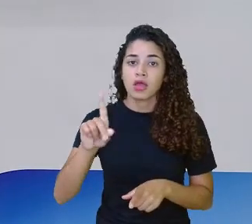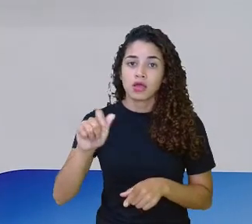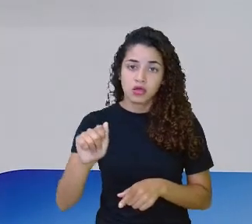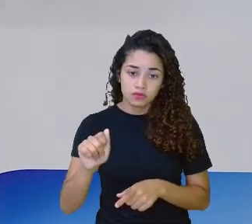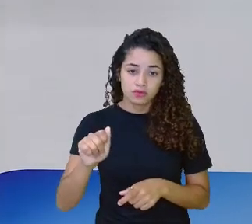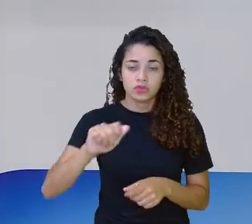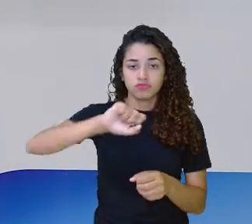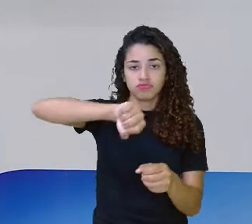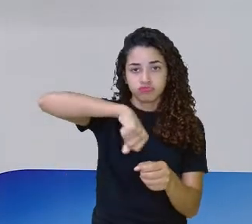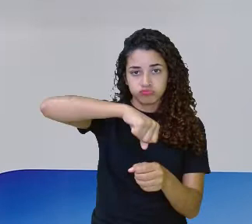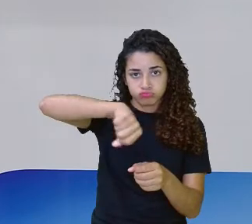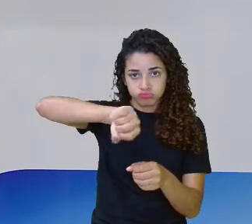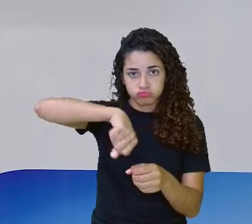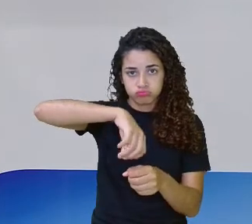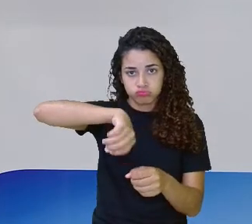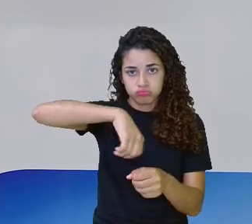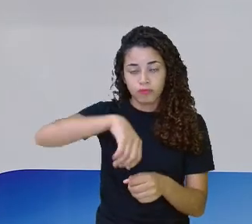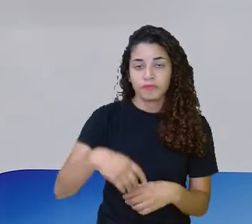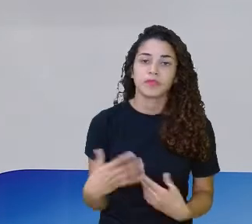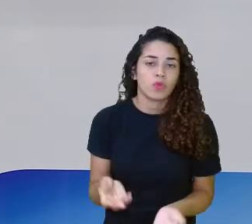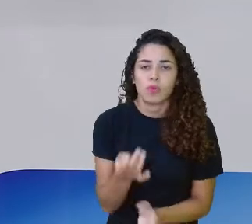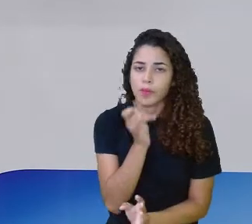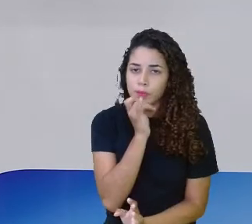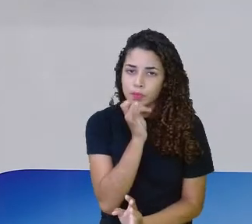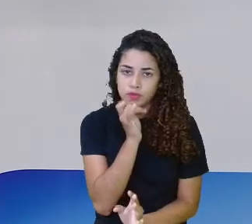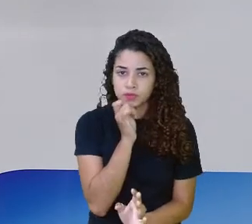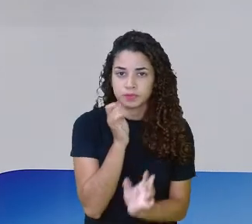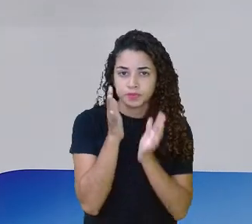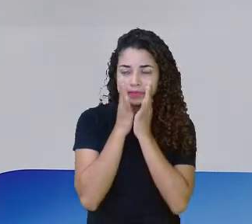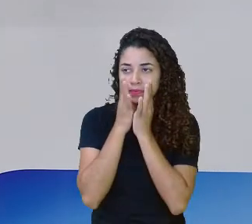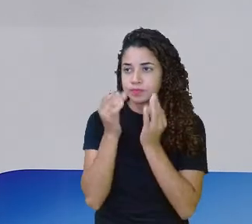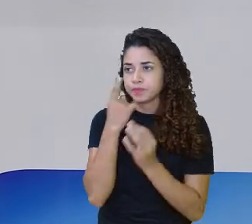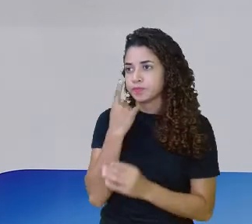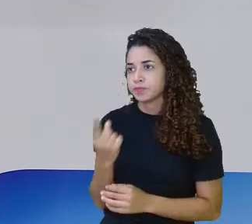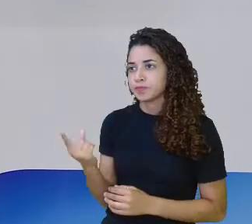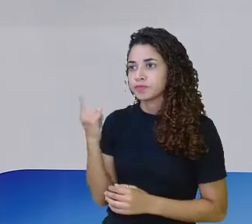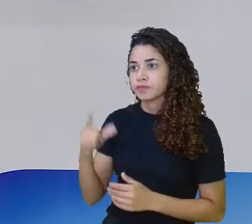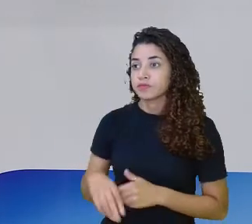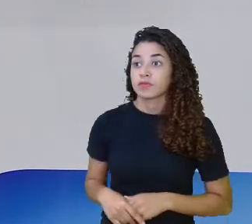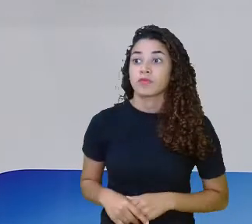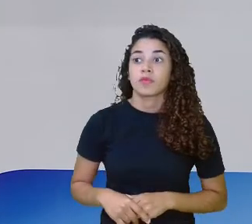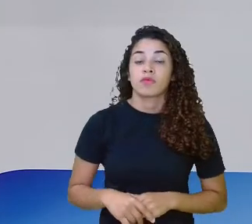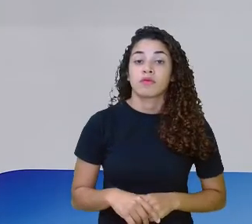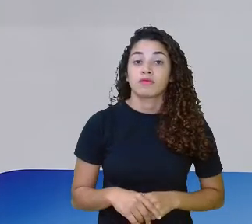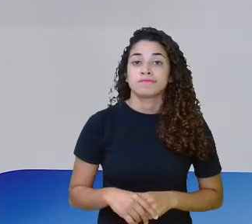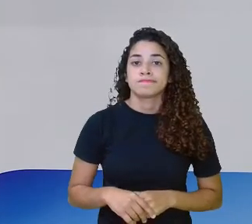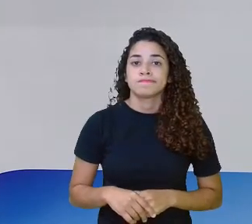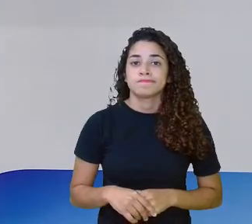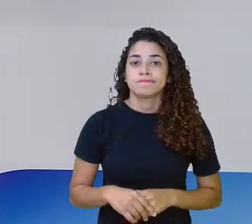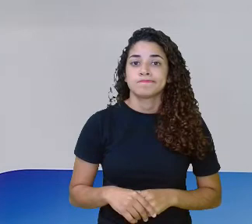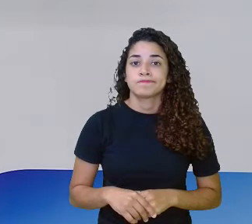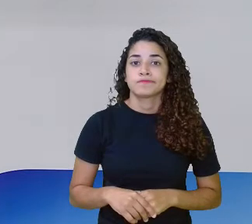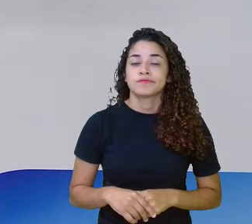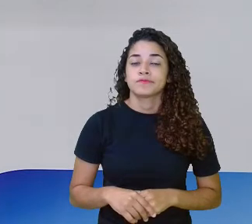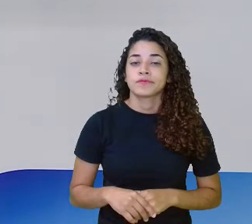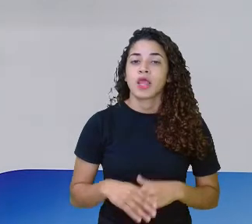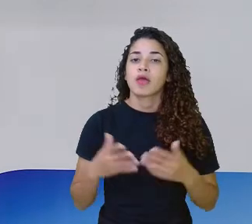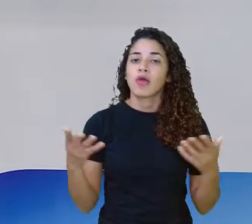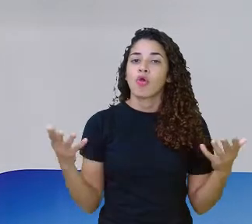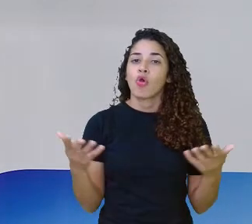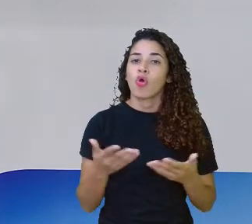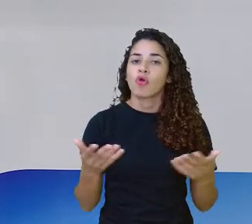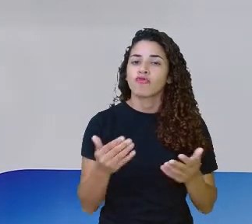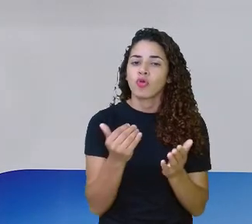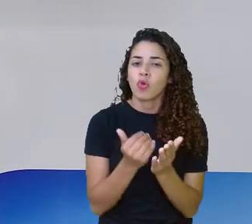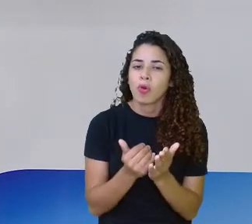como professora. Por exemplo, preste atenção, vamos dar nome aos sabores.